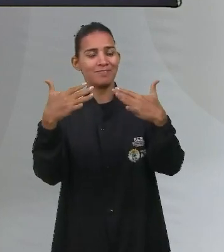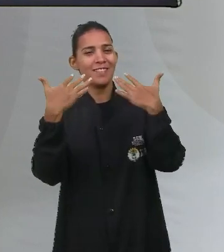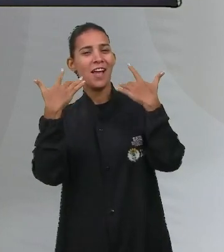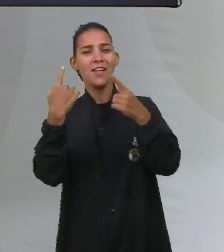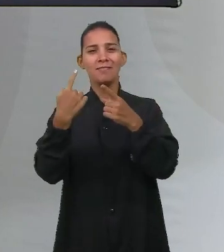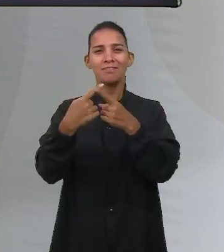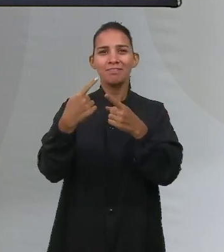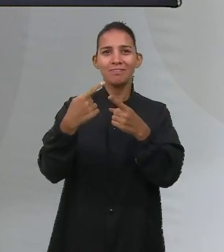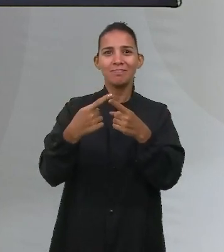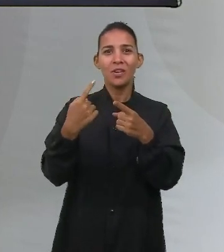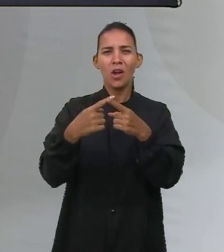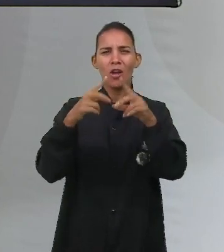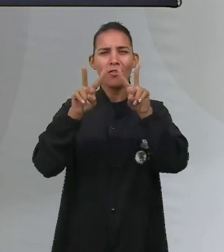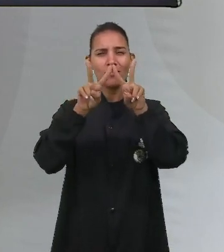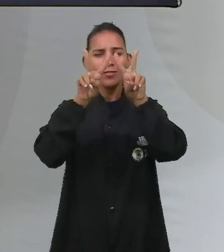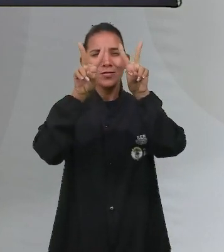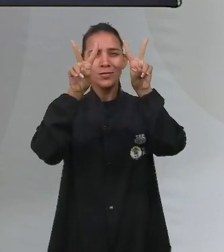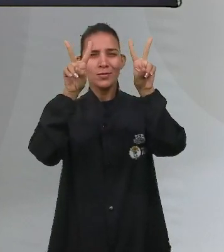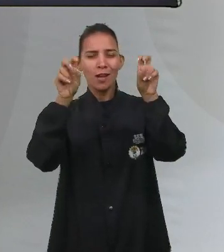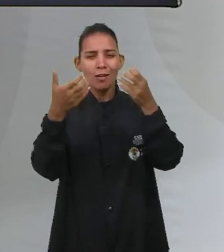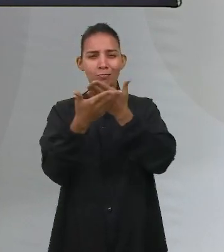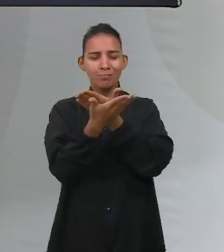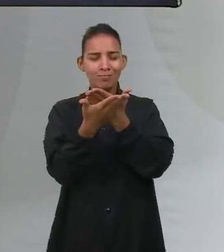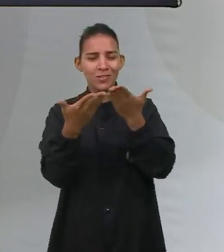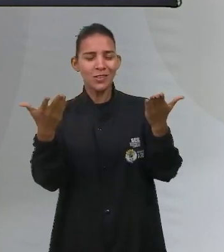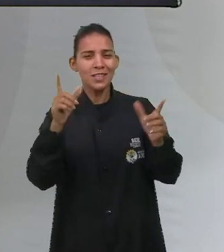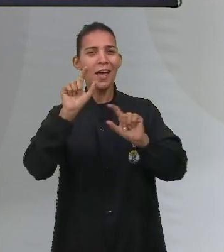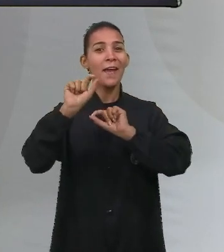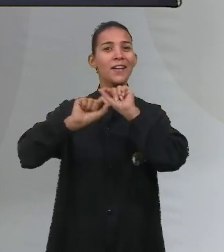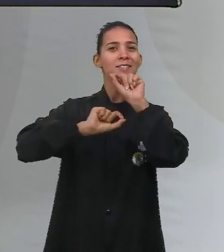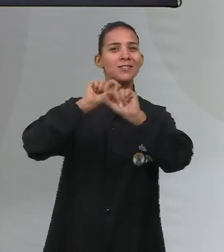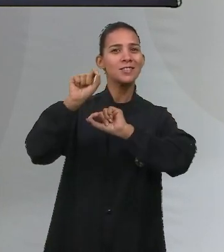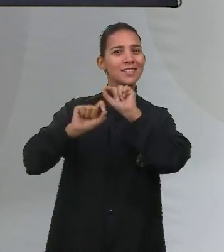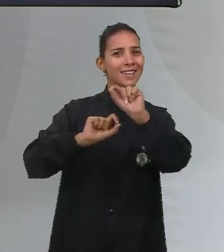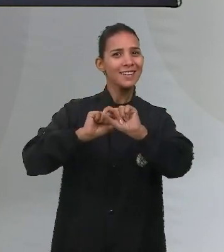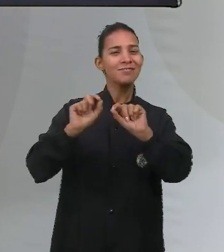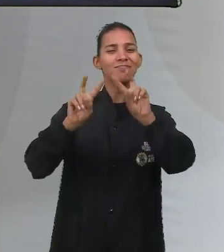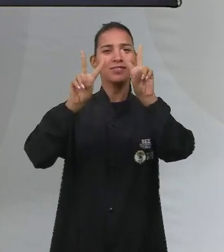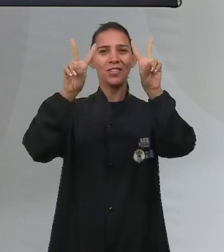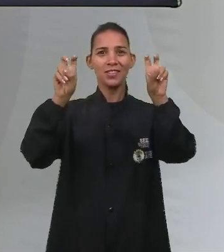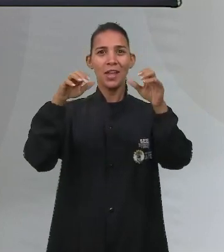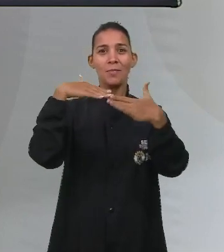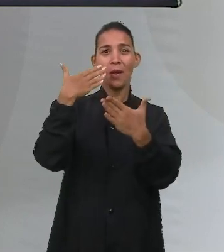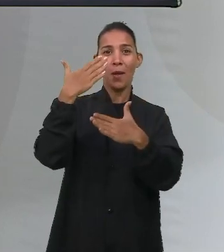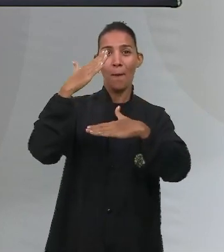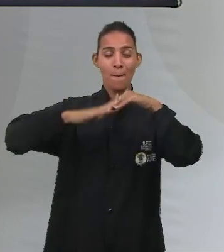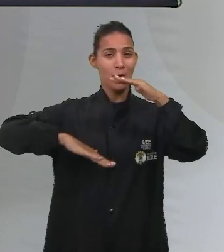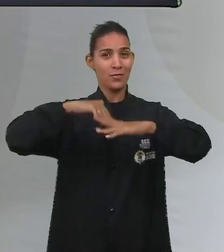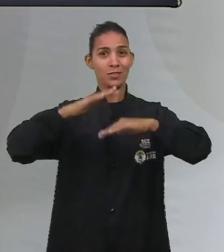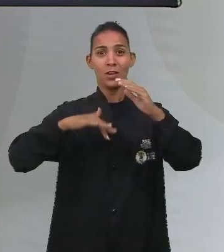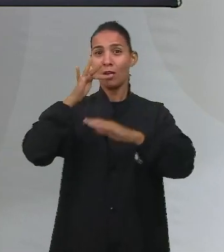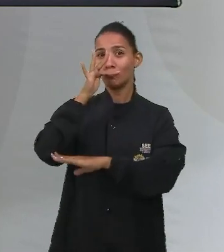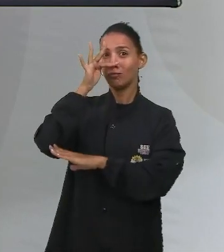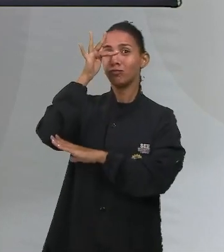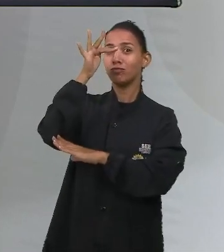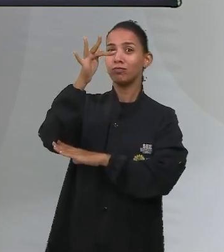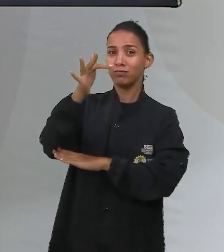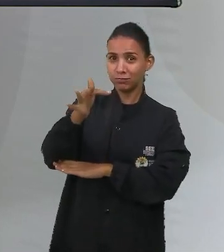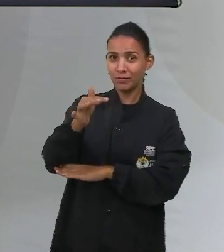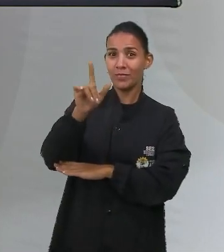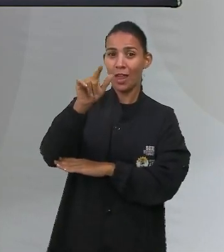irei tratar com todos vocês o assunto, o profissional do futuro.